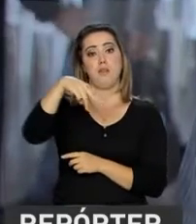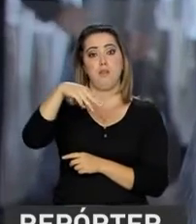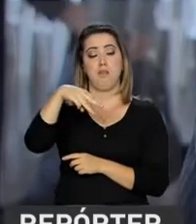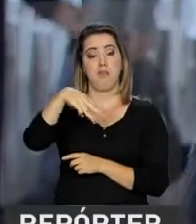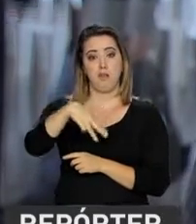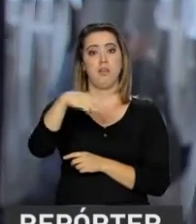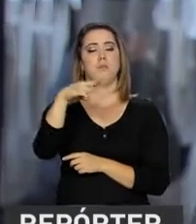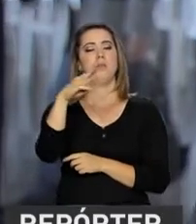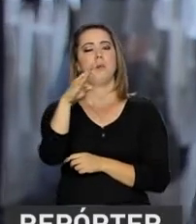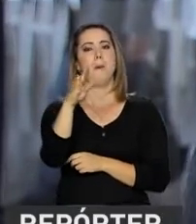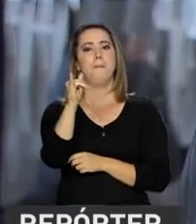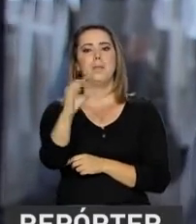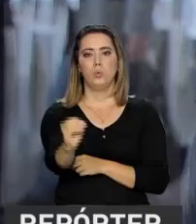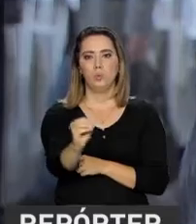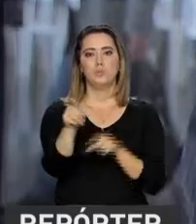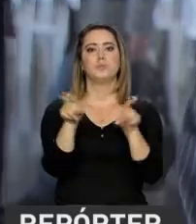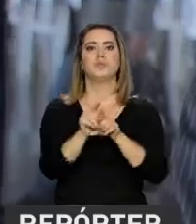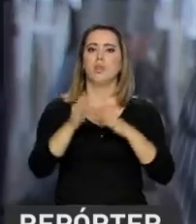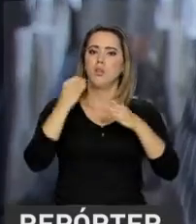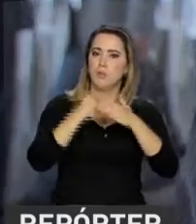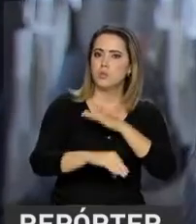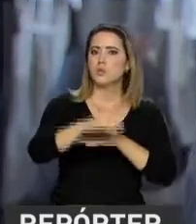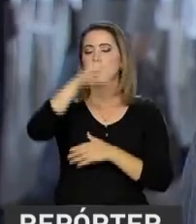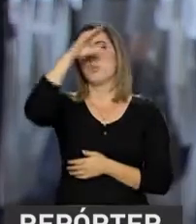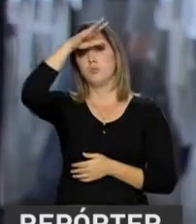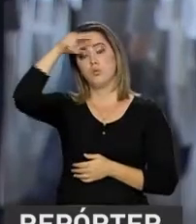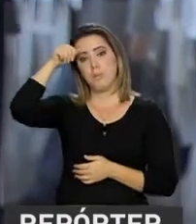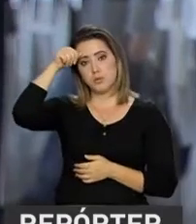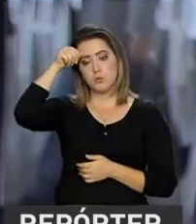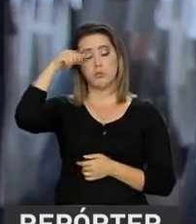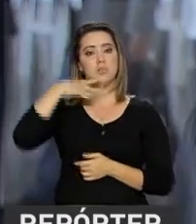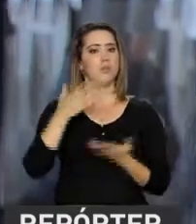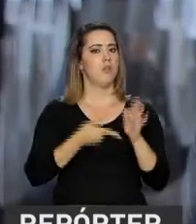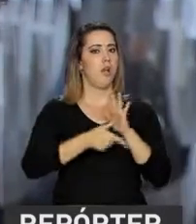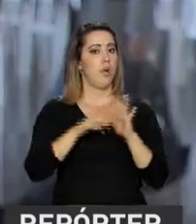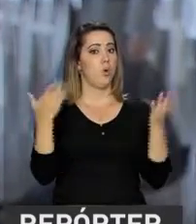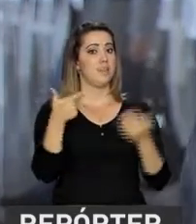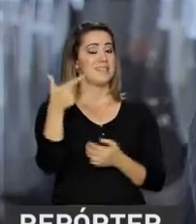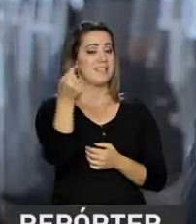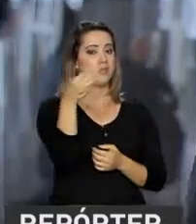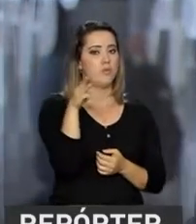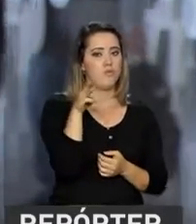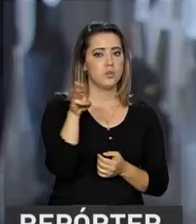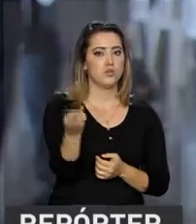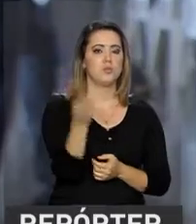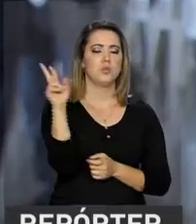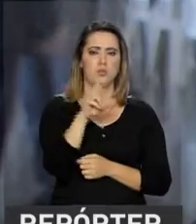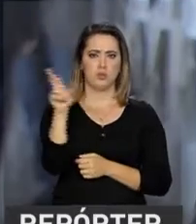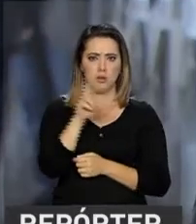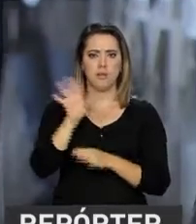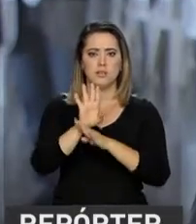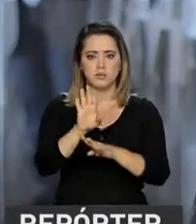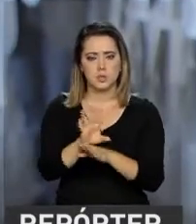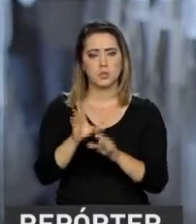conseguirmos adicionalmente dinheiro do fundo da amazônia então de 70 milhões passou para 120 milhões o a